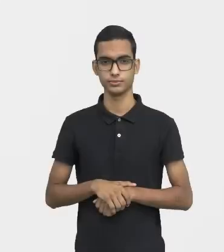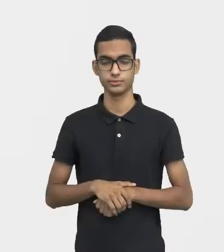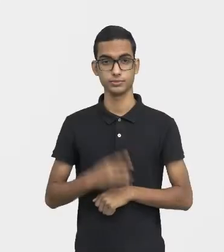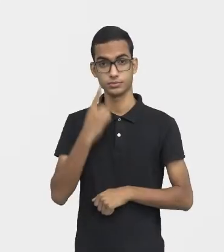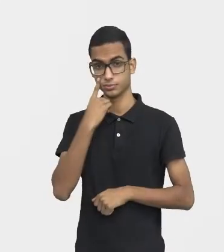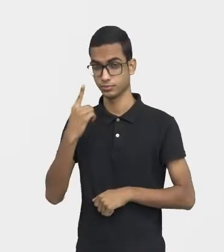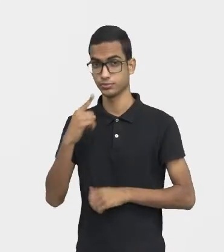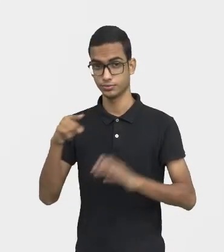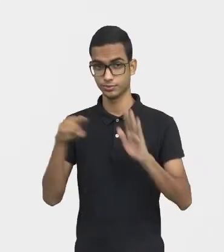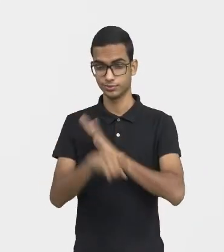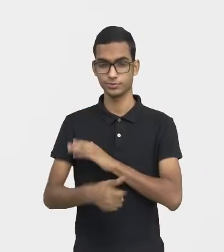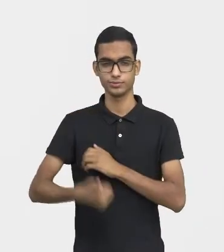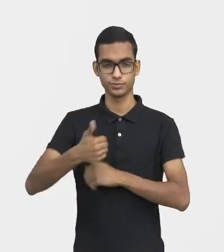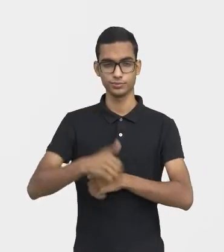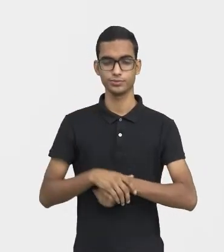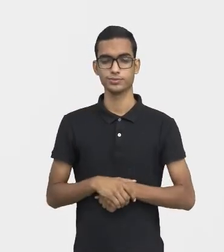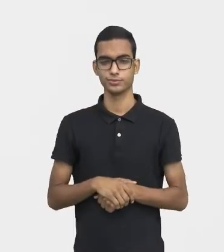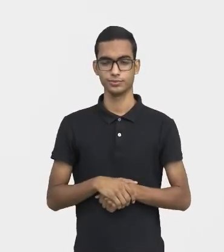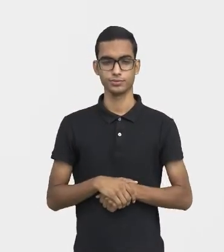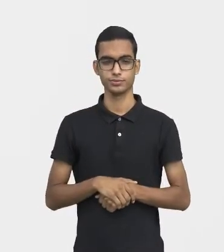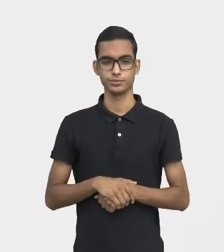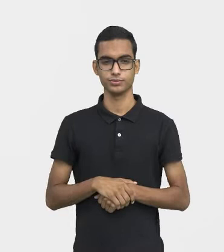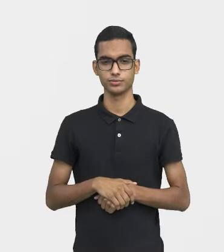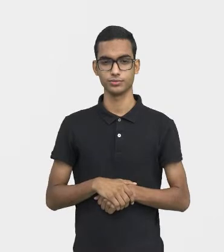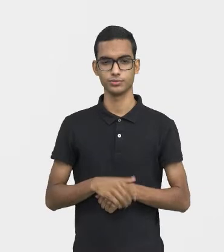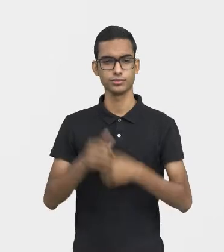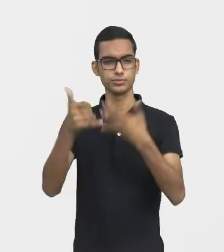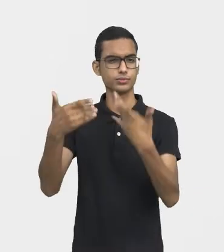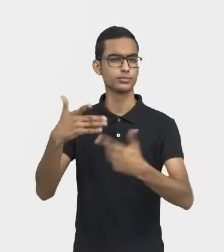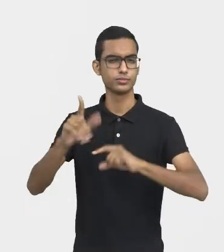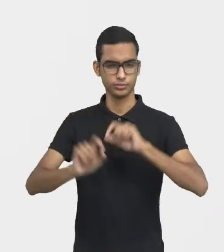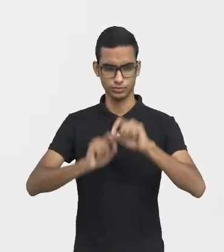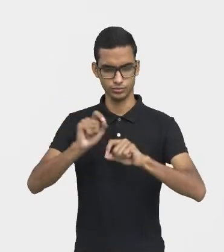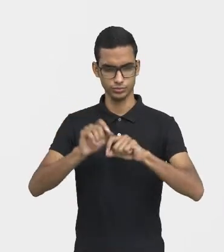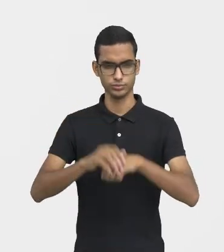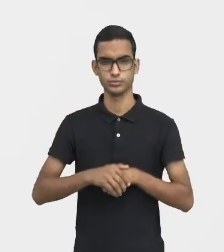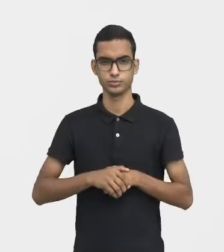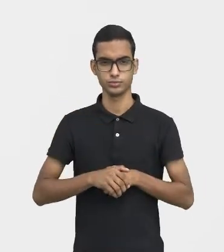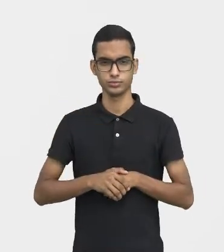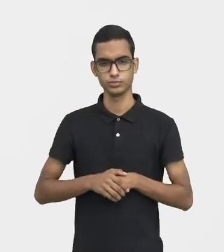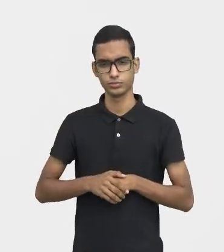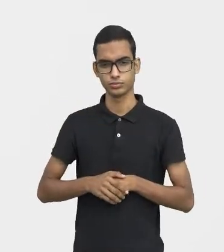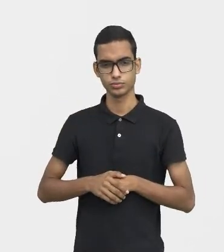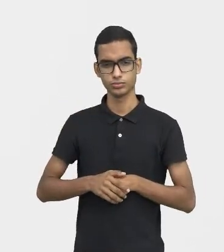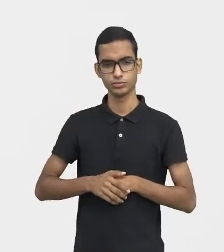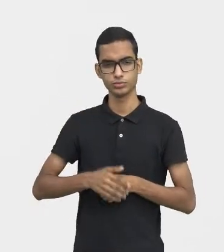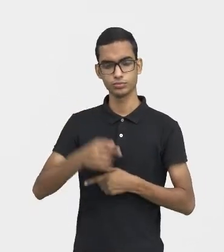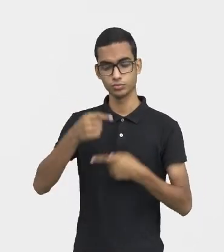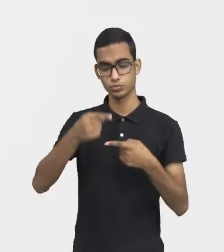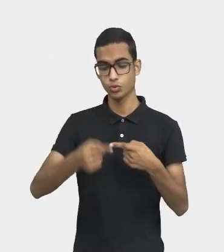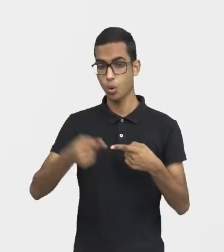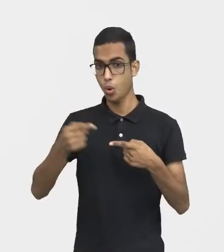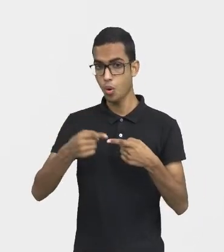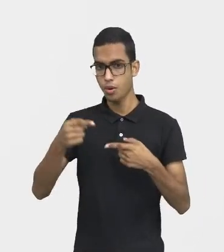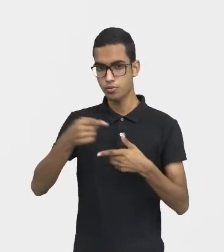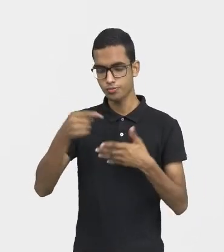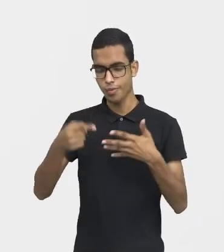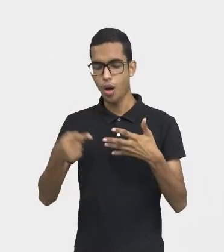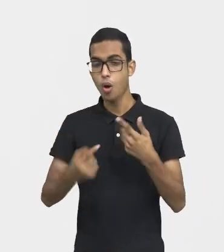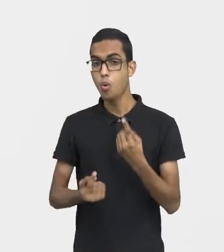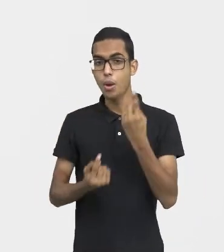Olha só, pessoal, a nossa primeira questão diz o seguinte: uma das principais características da